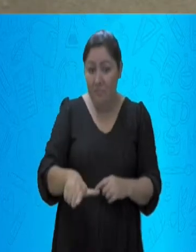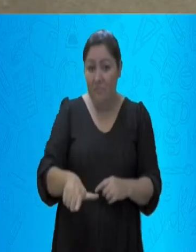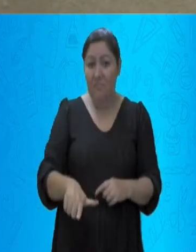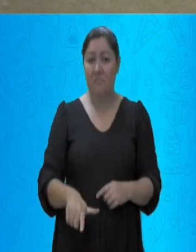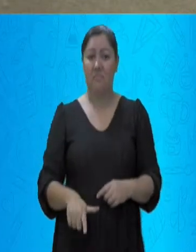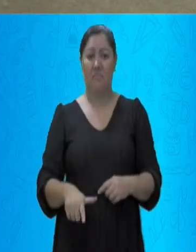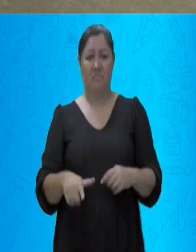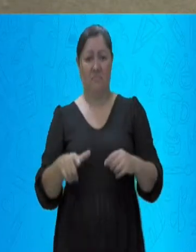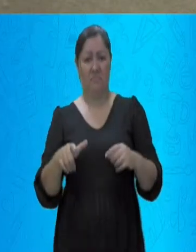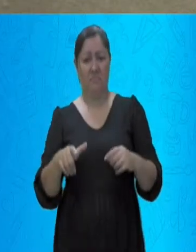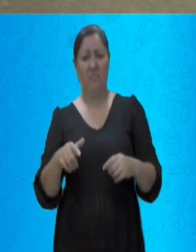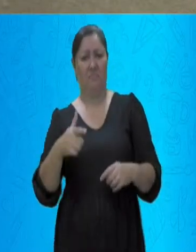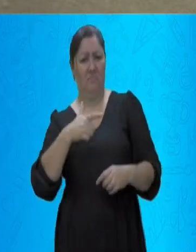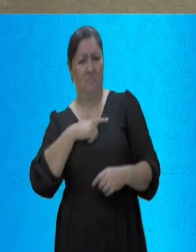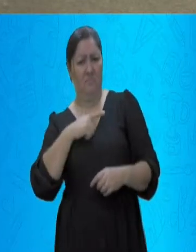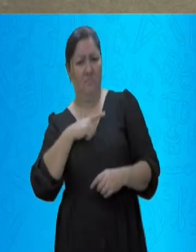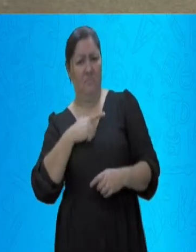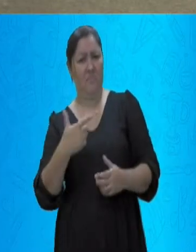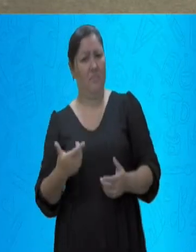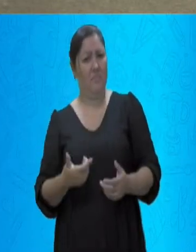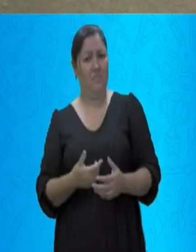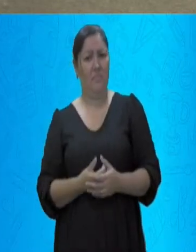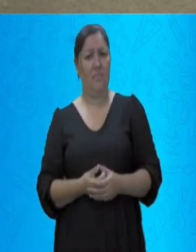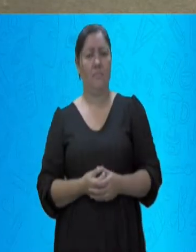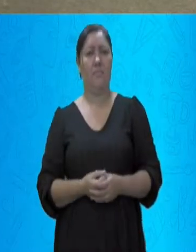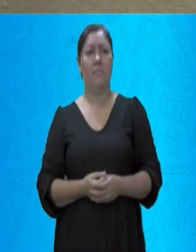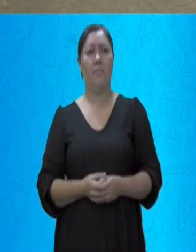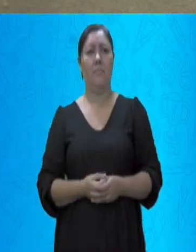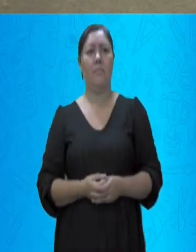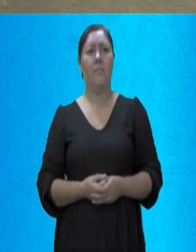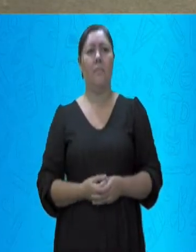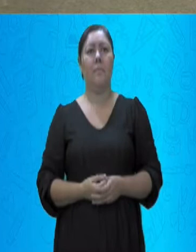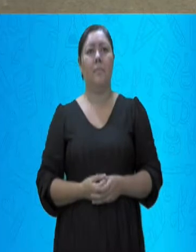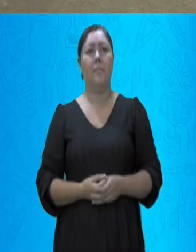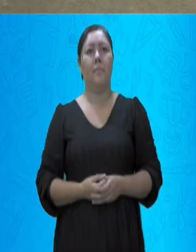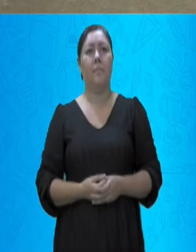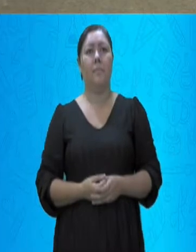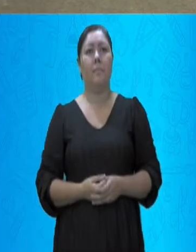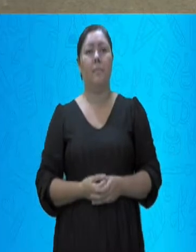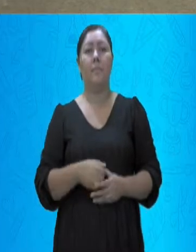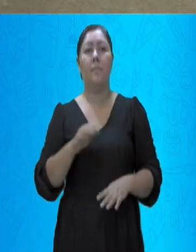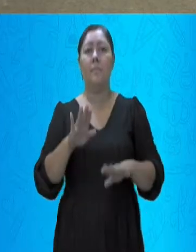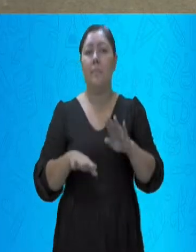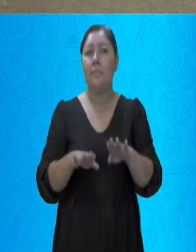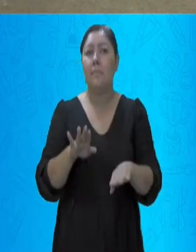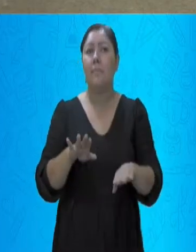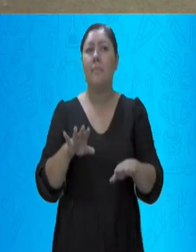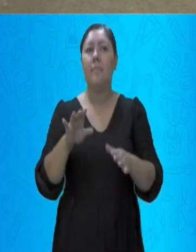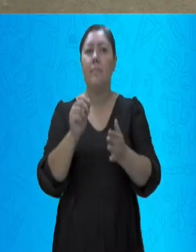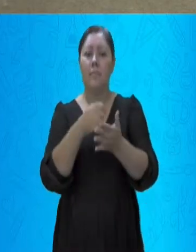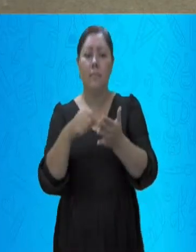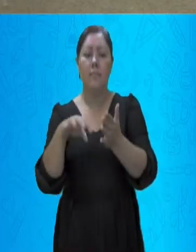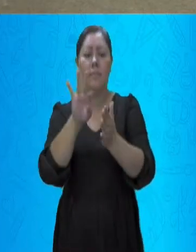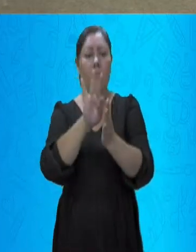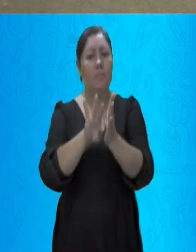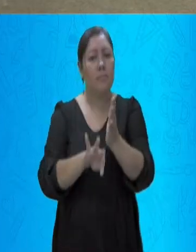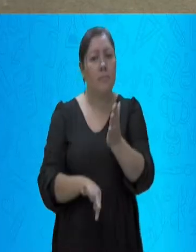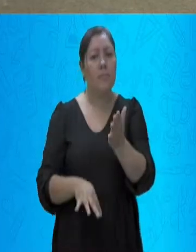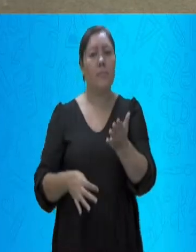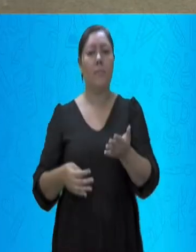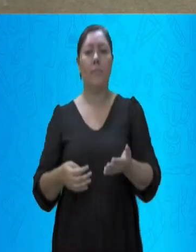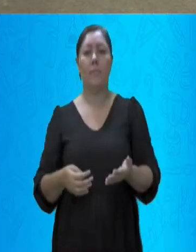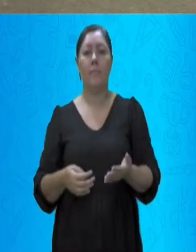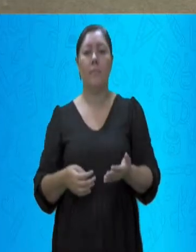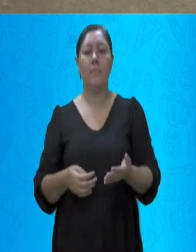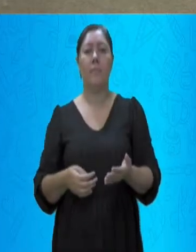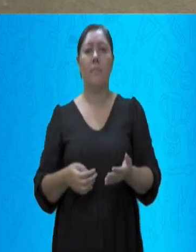Agora é hora de entendermos a função dos sinônimos. Às vezes a gente quer escrever um texto, a gente vai fazer uma redação,